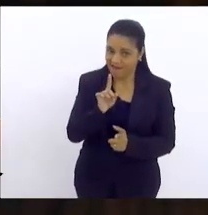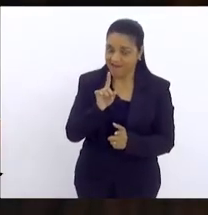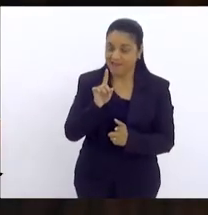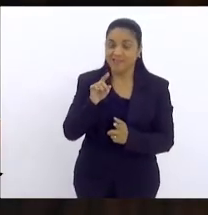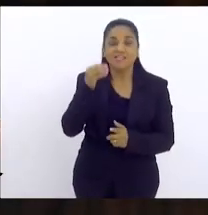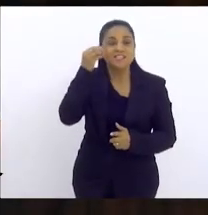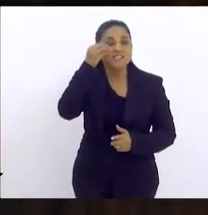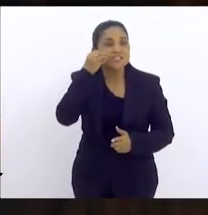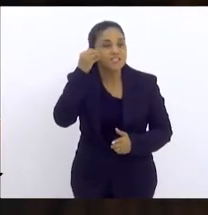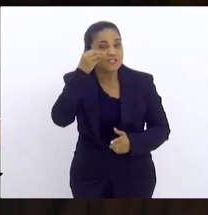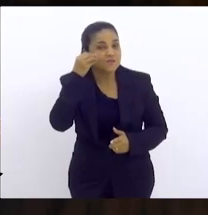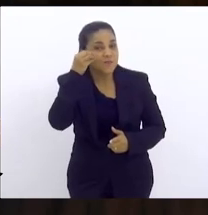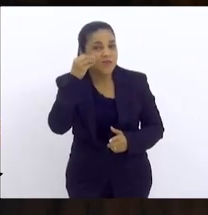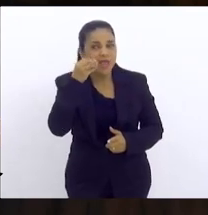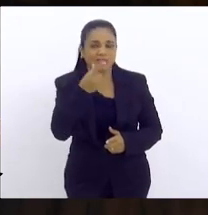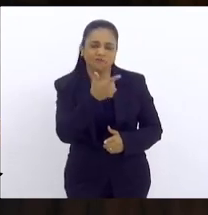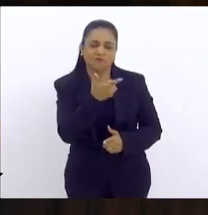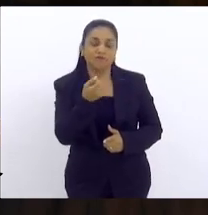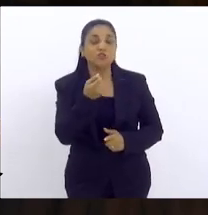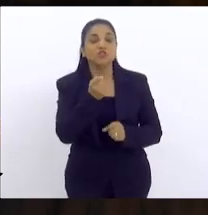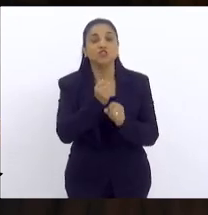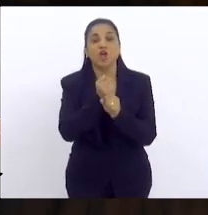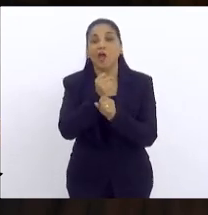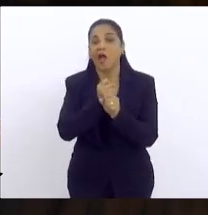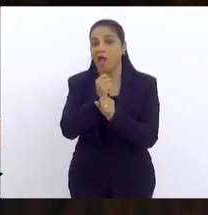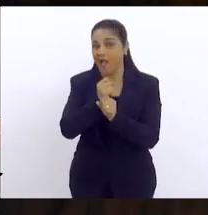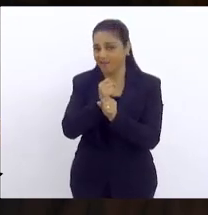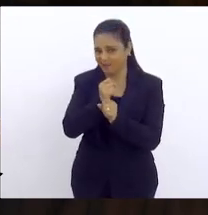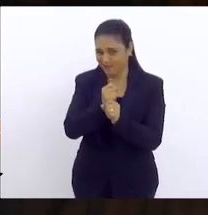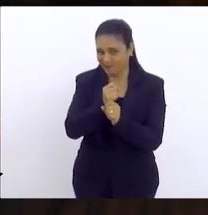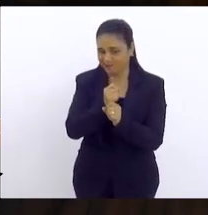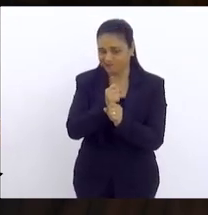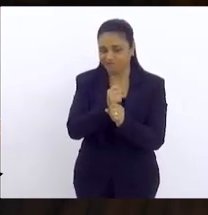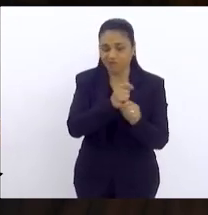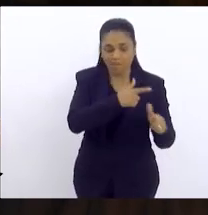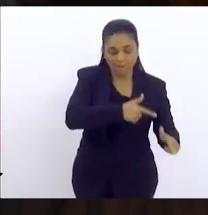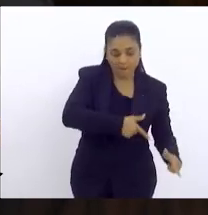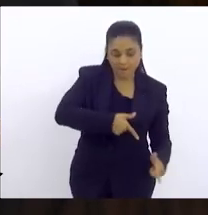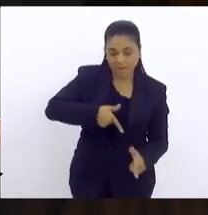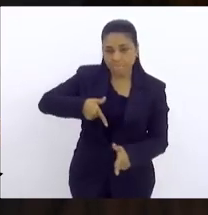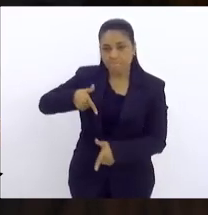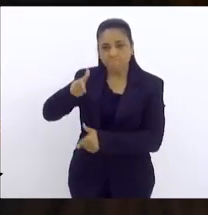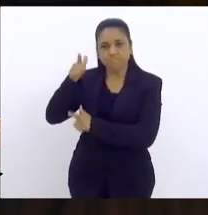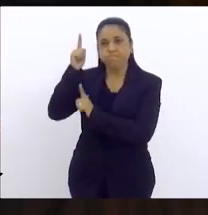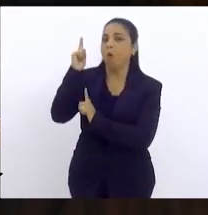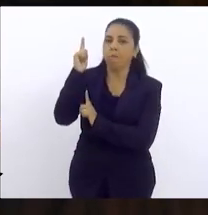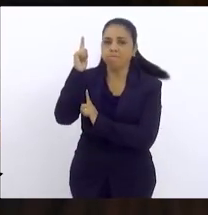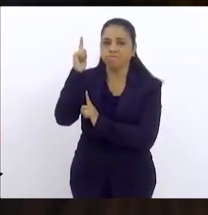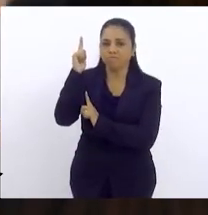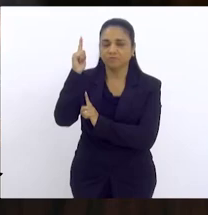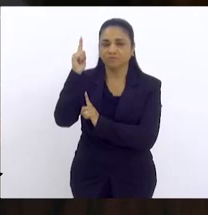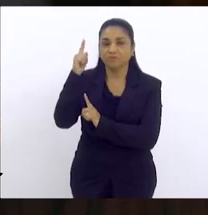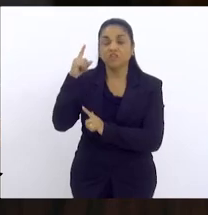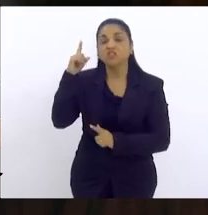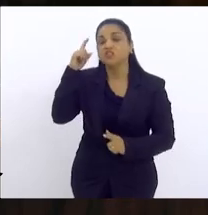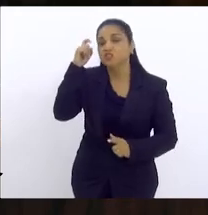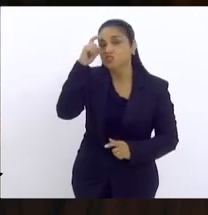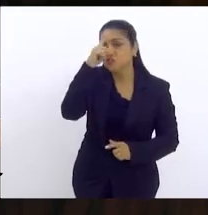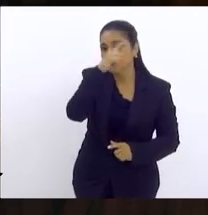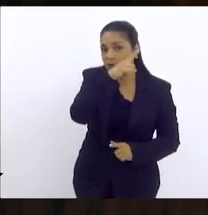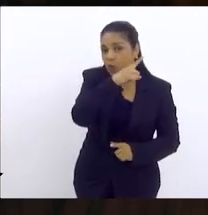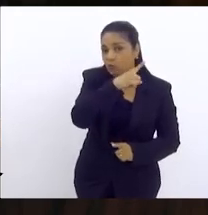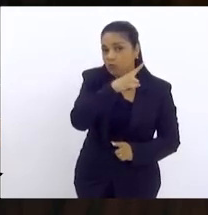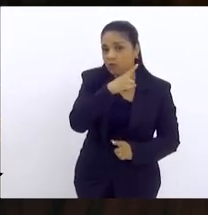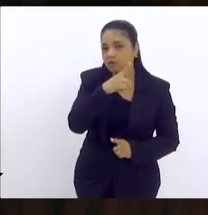polícia só tem 20 anos surgem mais uma vez estão dificultando a entrada